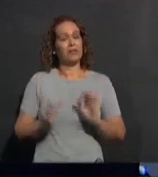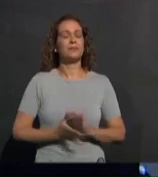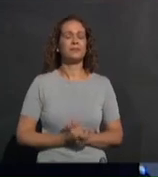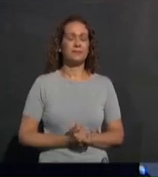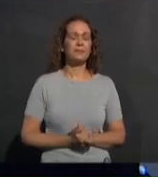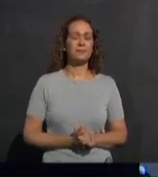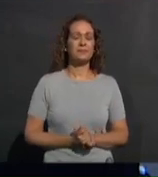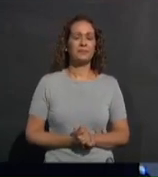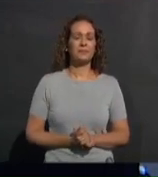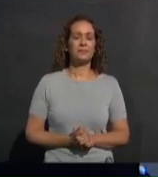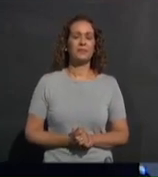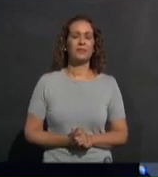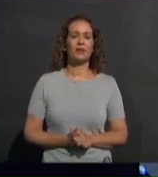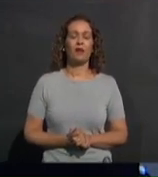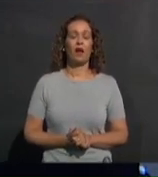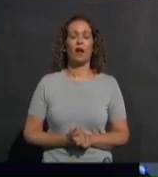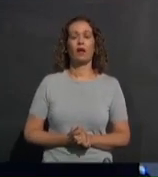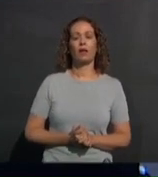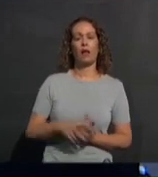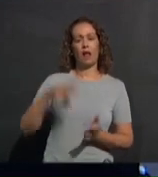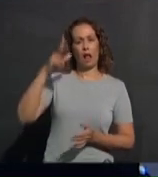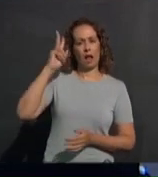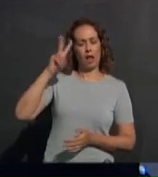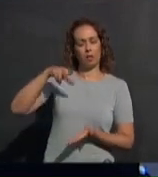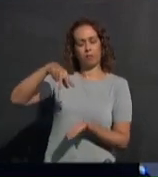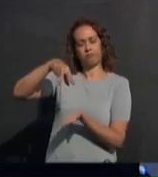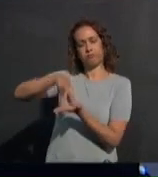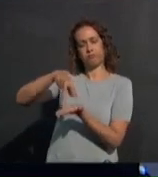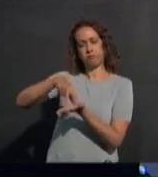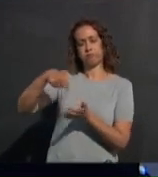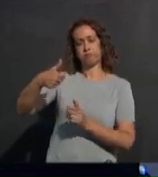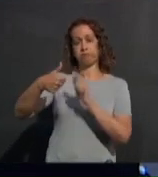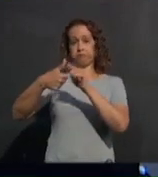Segunda parte, segundo tripé que está ali, é o amor ao próximo.